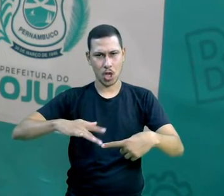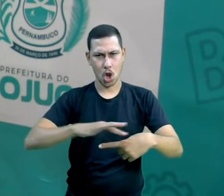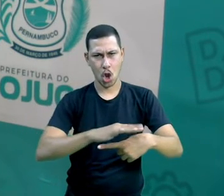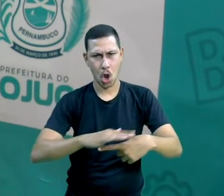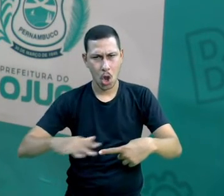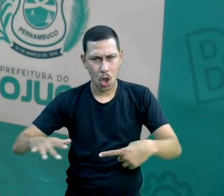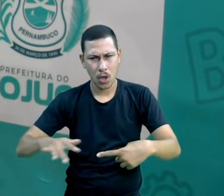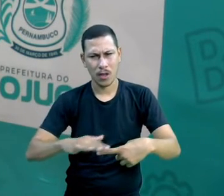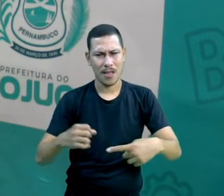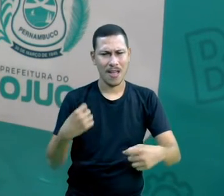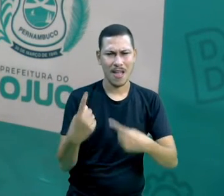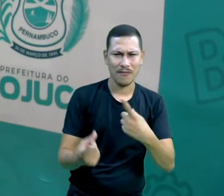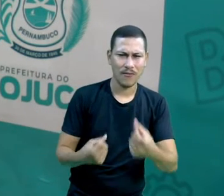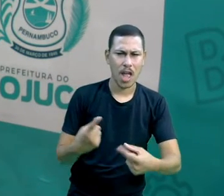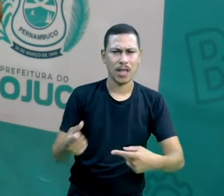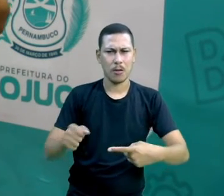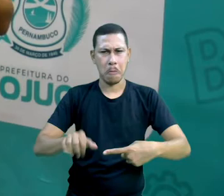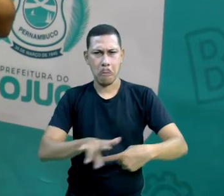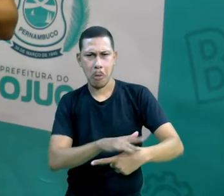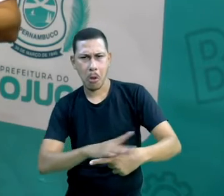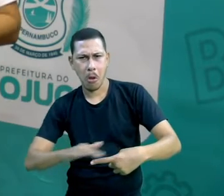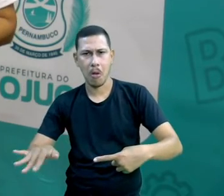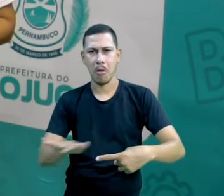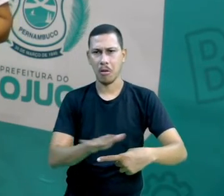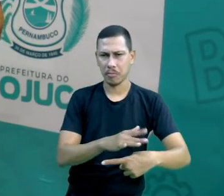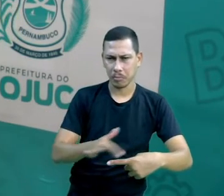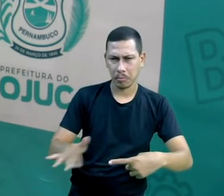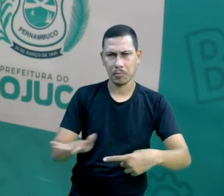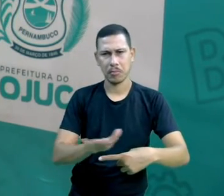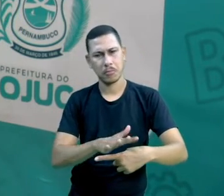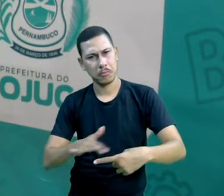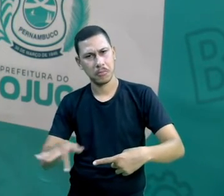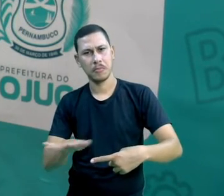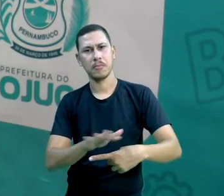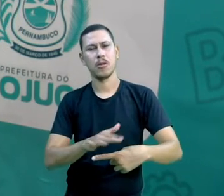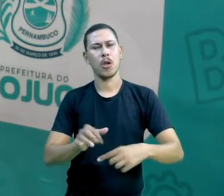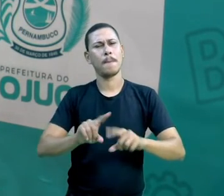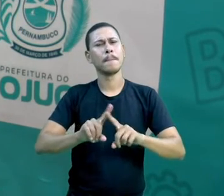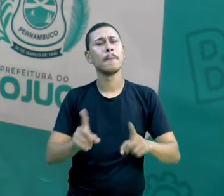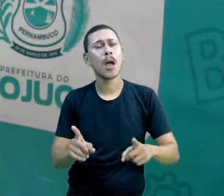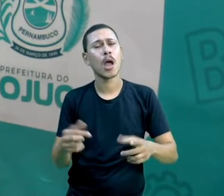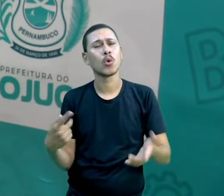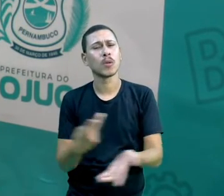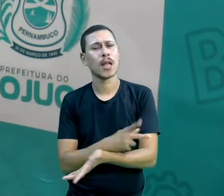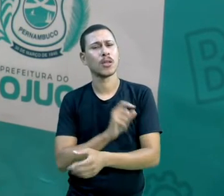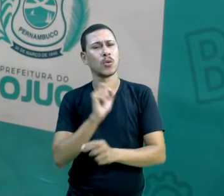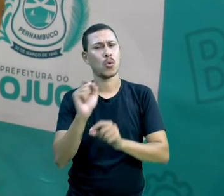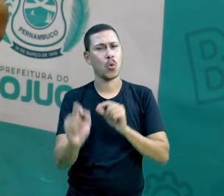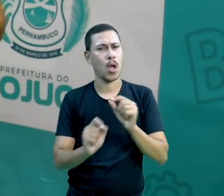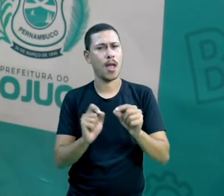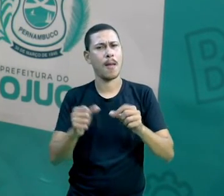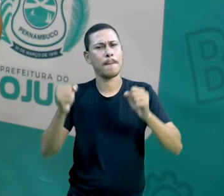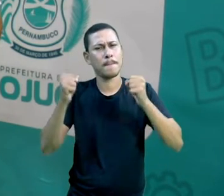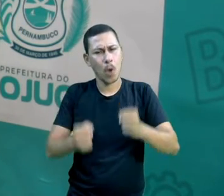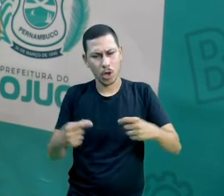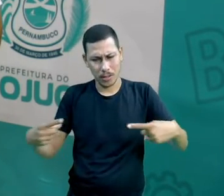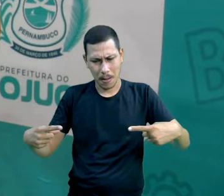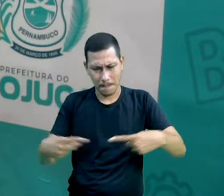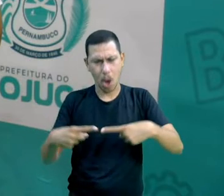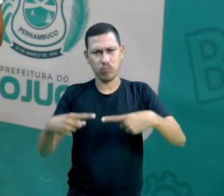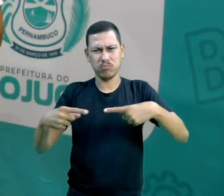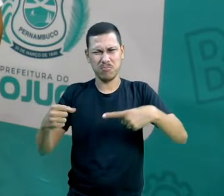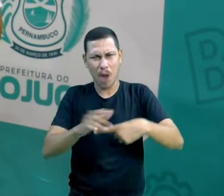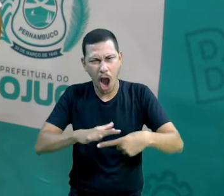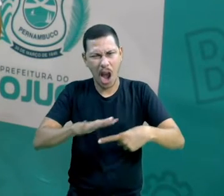Então, muitas vezes elas estão indo no mesmo caminho. Mas o que é que pode acontecer? Elas podem se